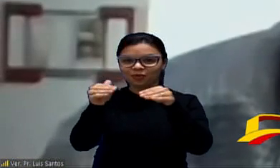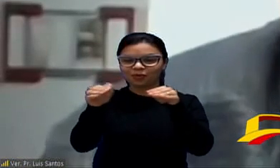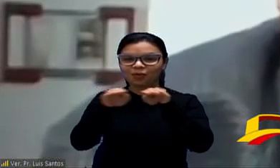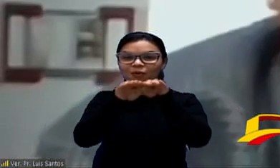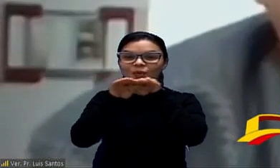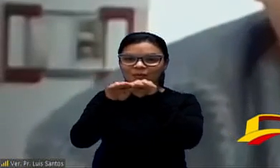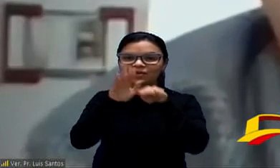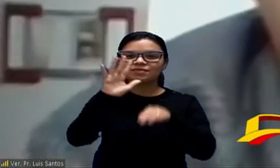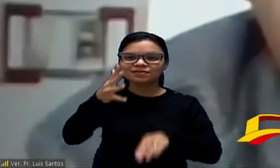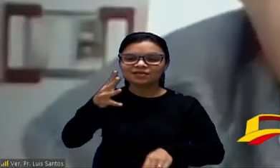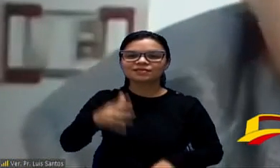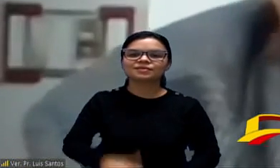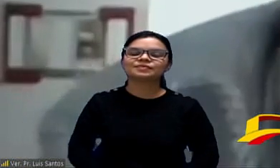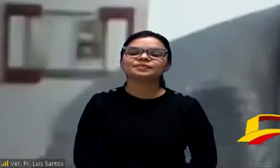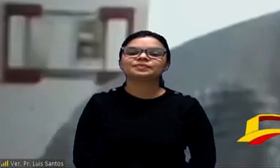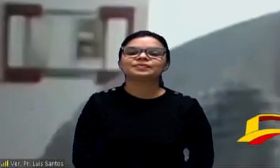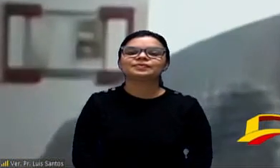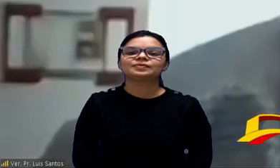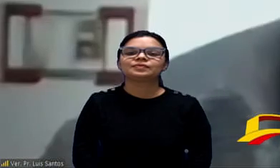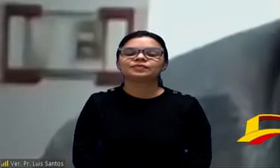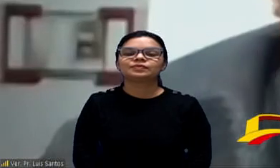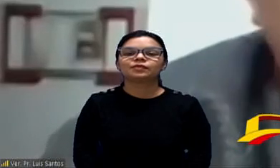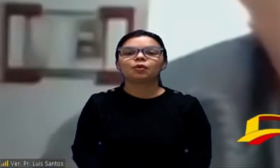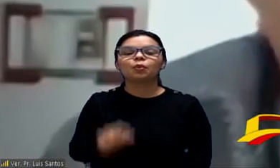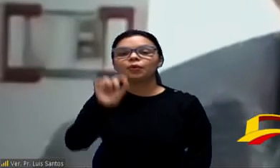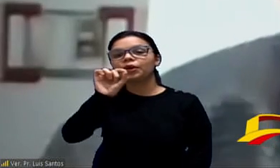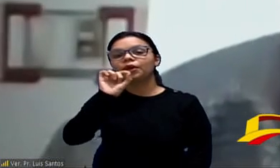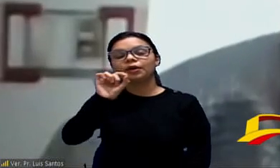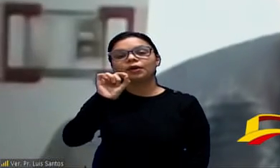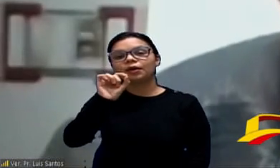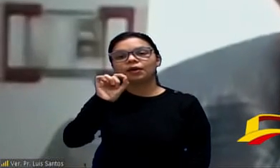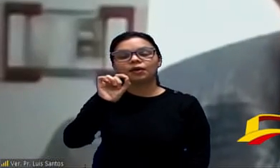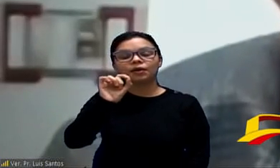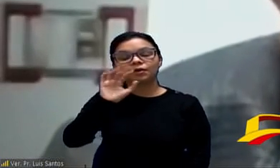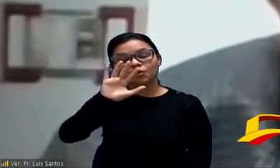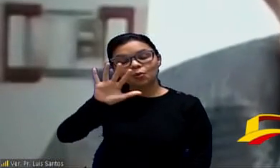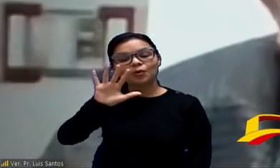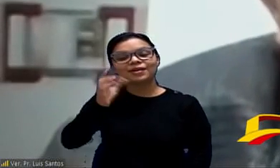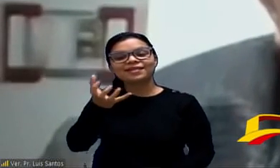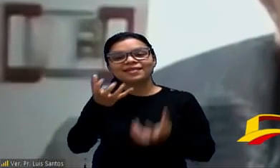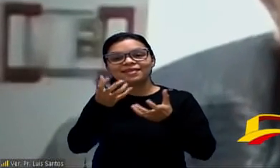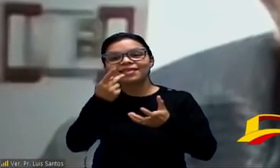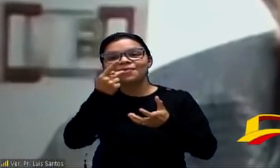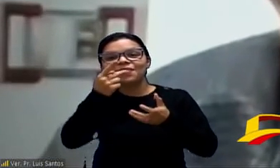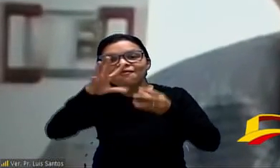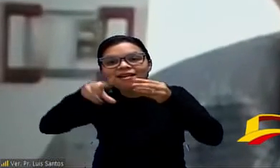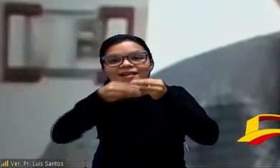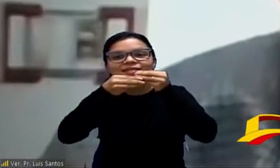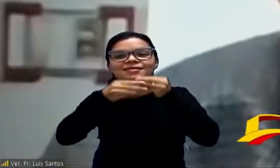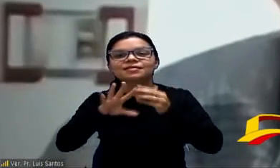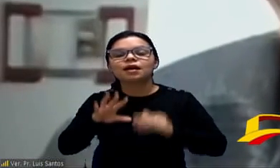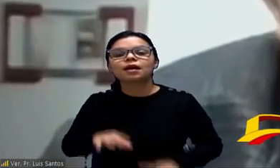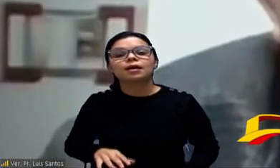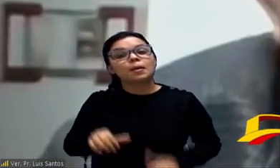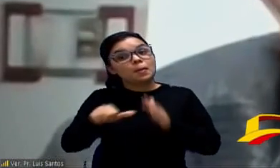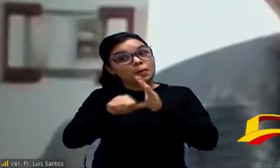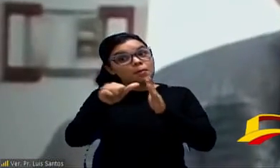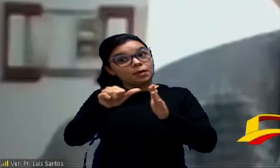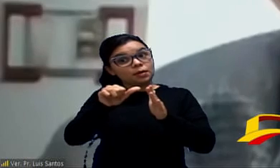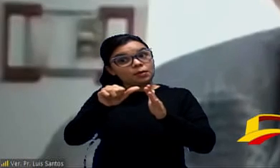o que é que eu gostaria de acrescentar? primeiro lugar, realmente,